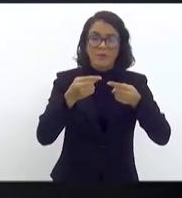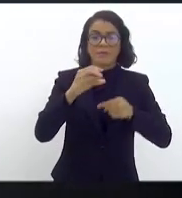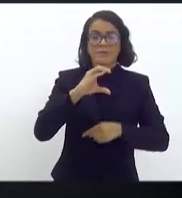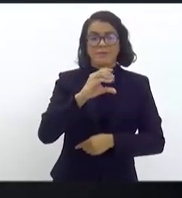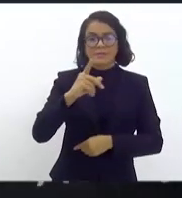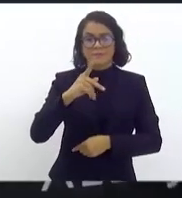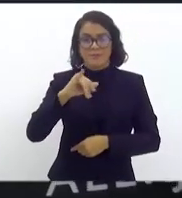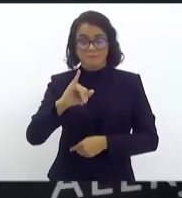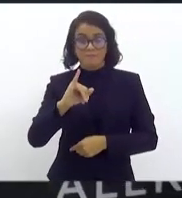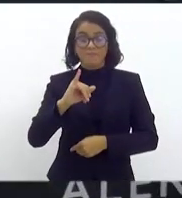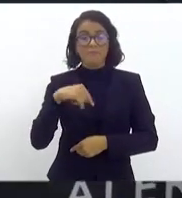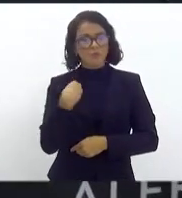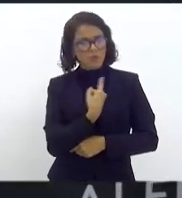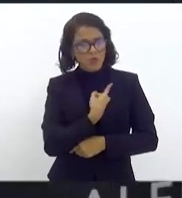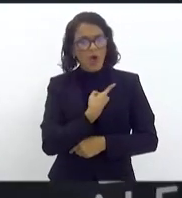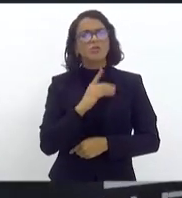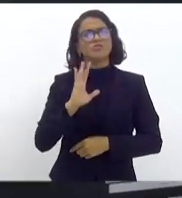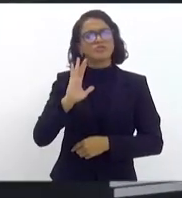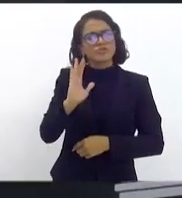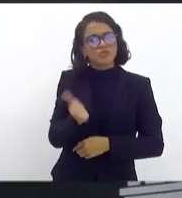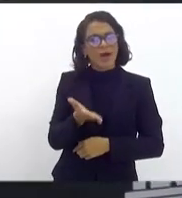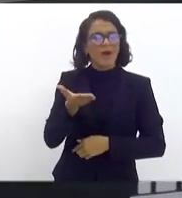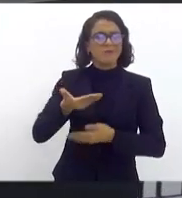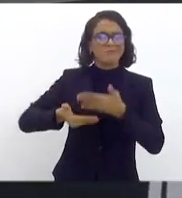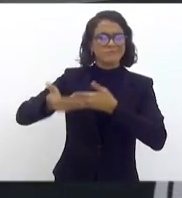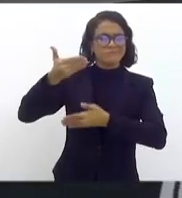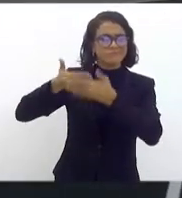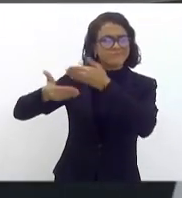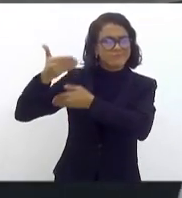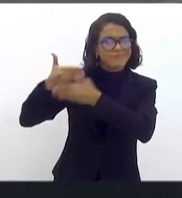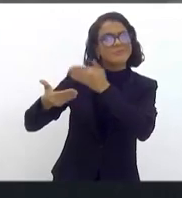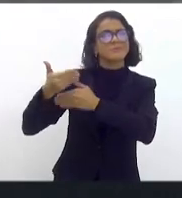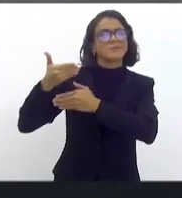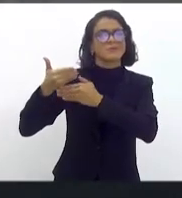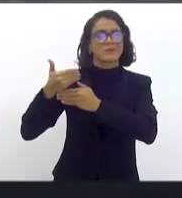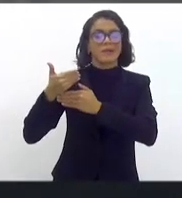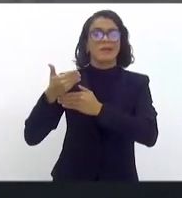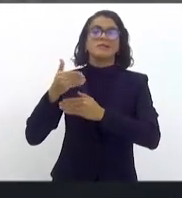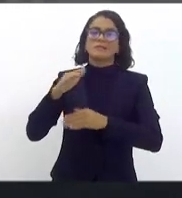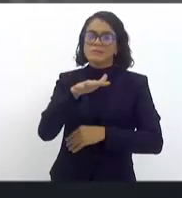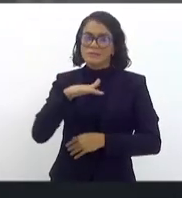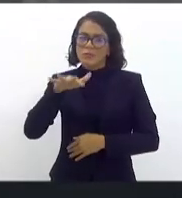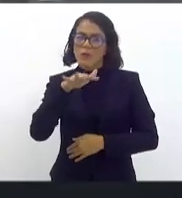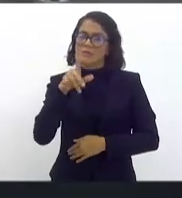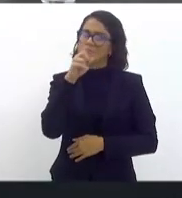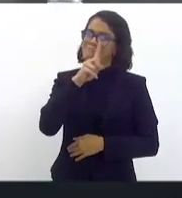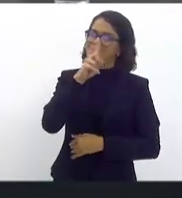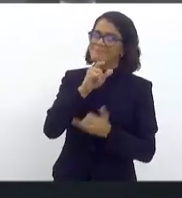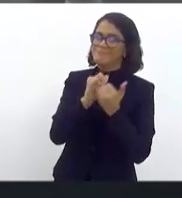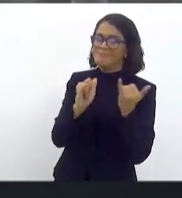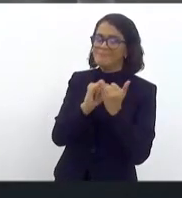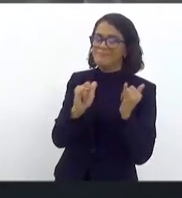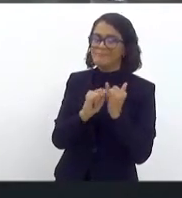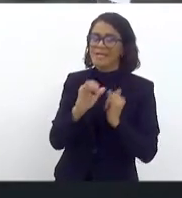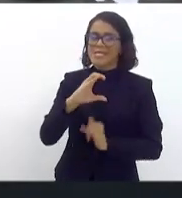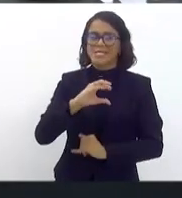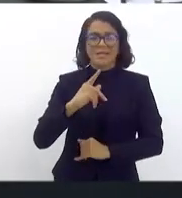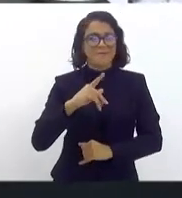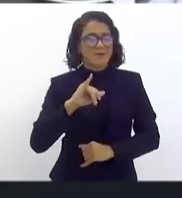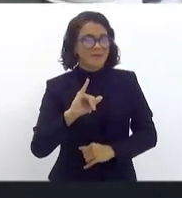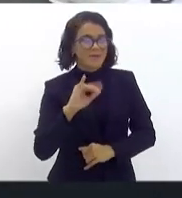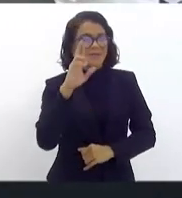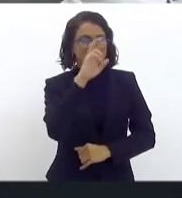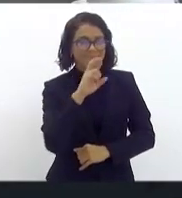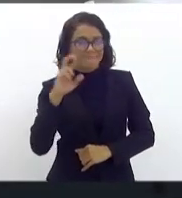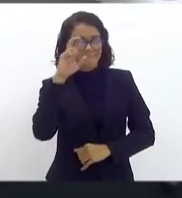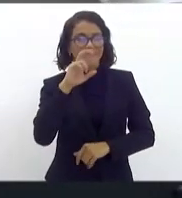CPI. Nós já enfrentamos, na legislatura passada, situações semelhantes em CPIs e